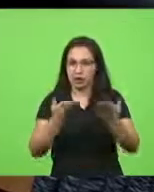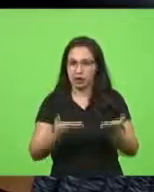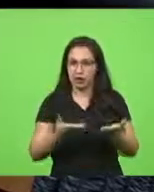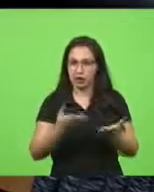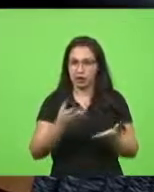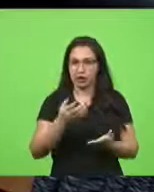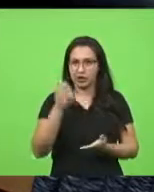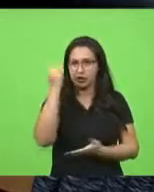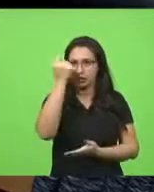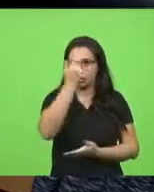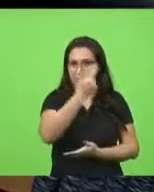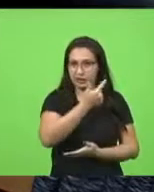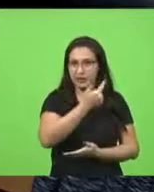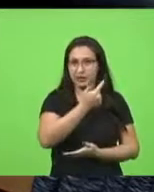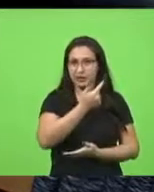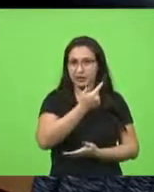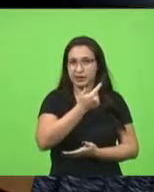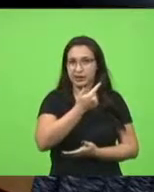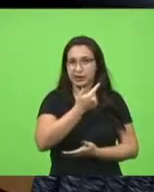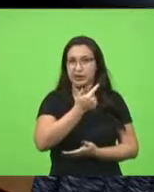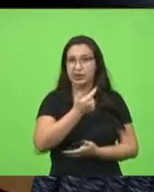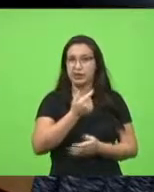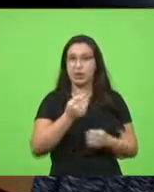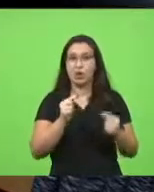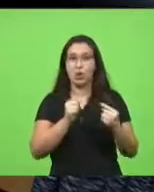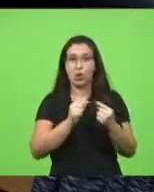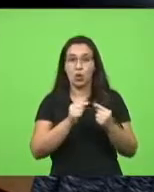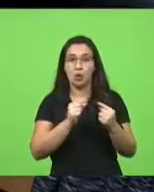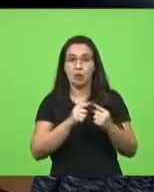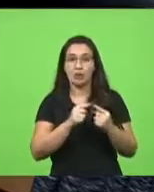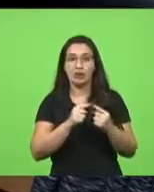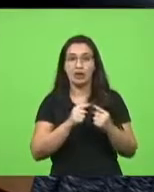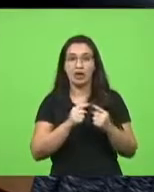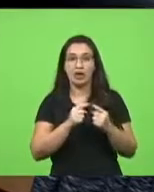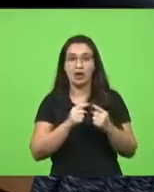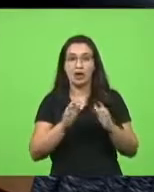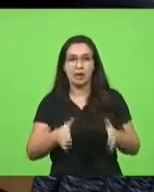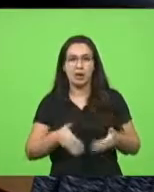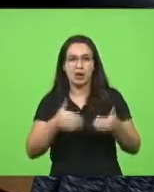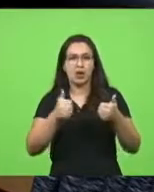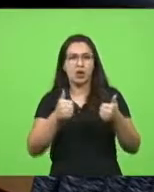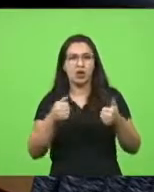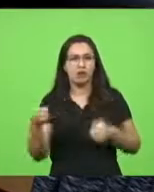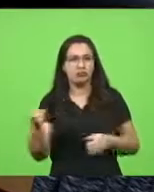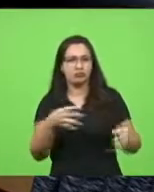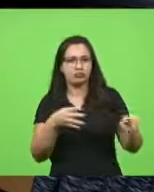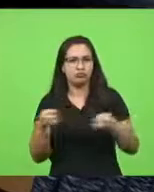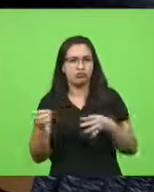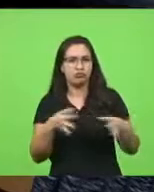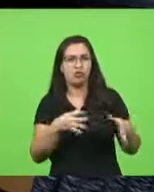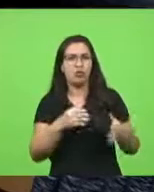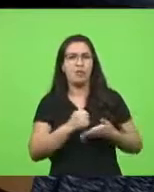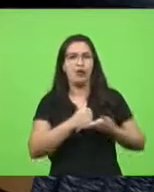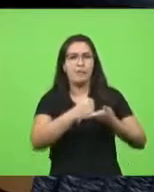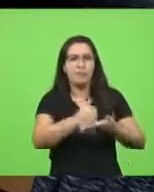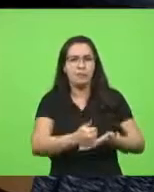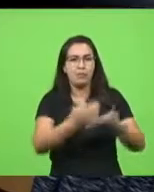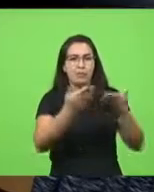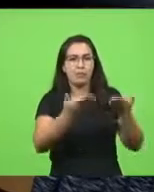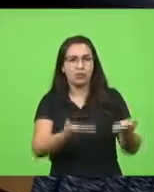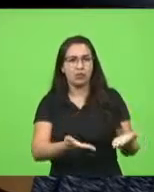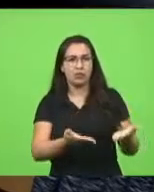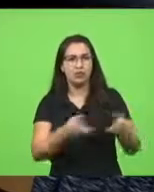vão ao encontro da modernidade, da tecnologia, de apoio ao jovem rural, de apoio ao